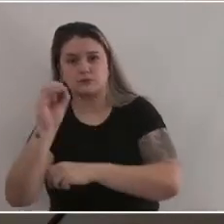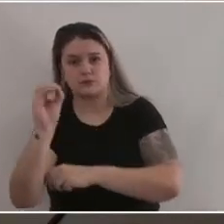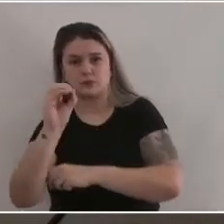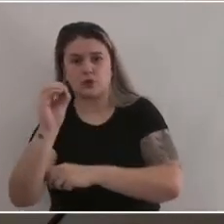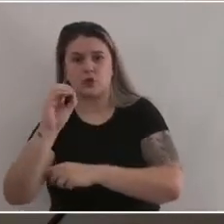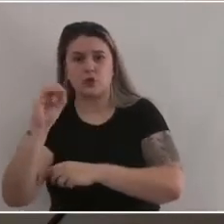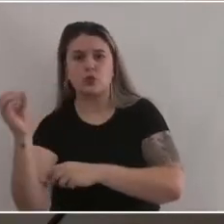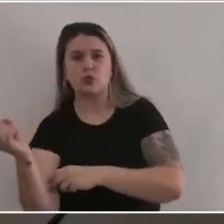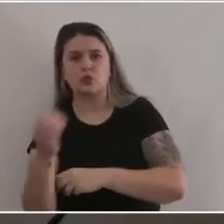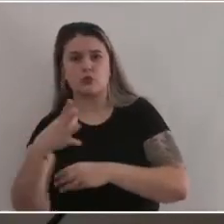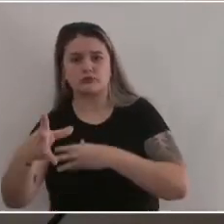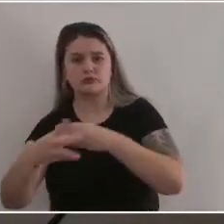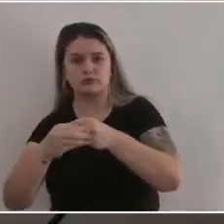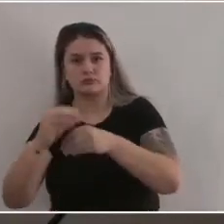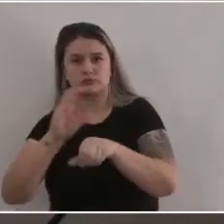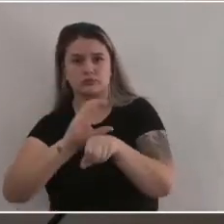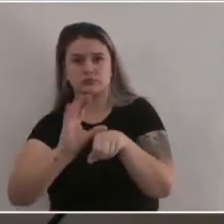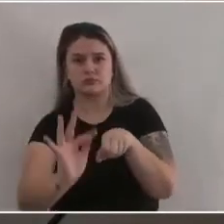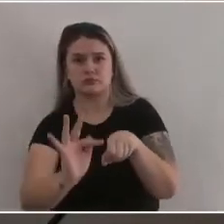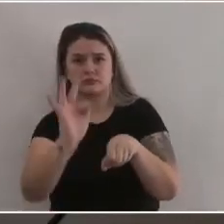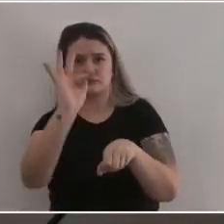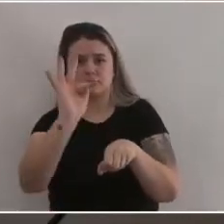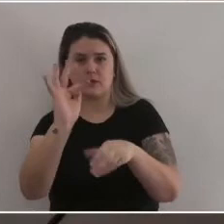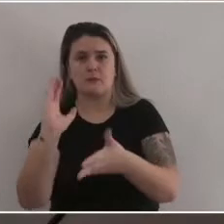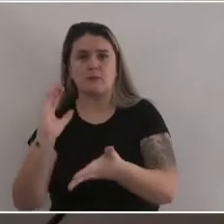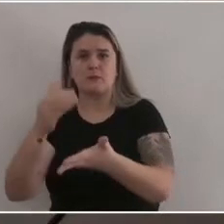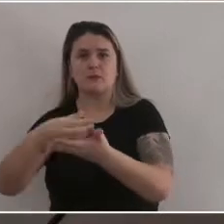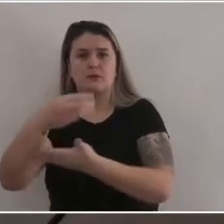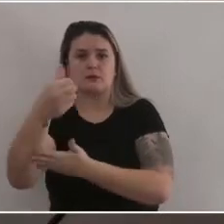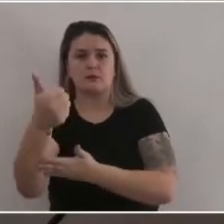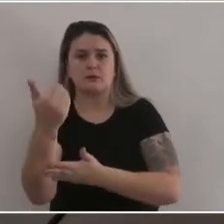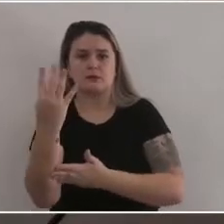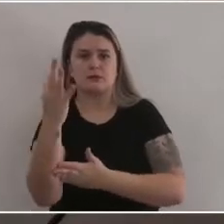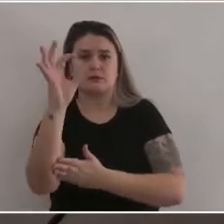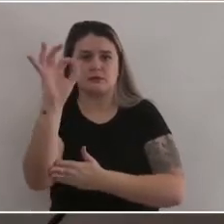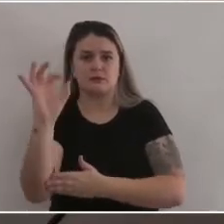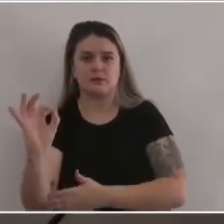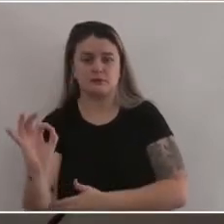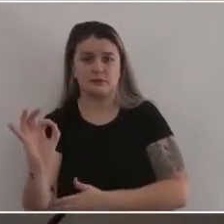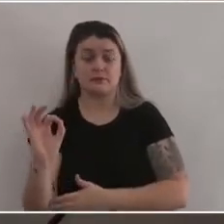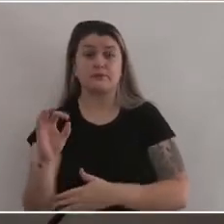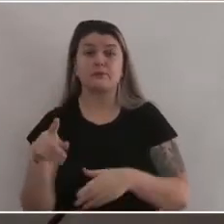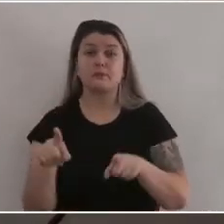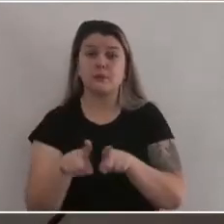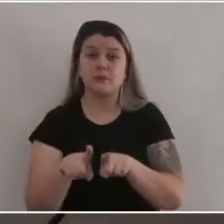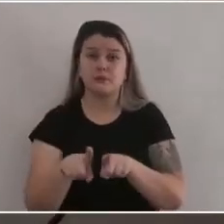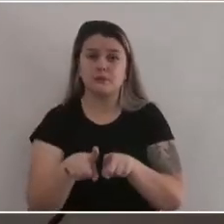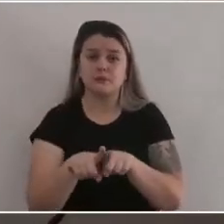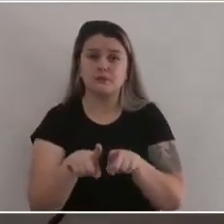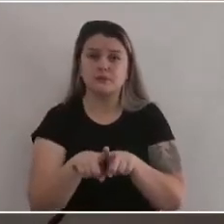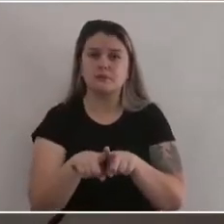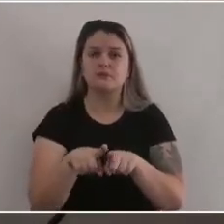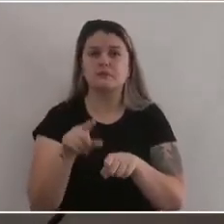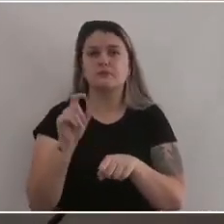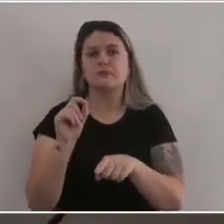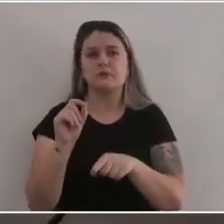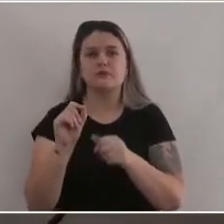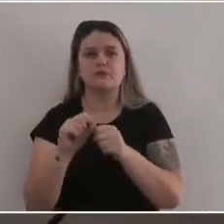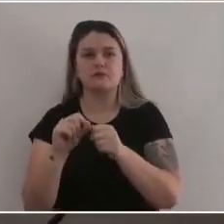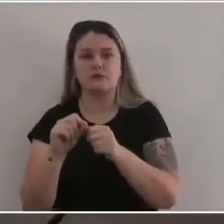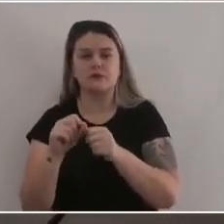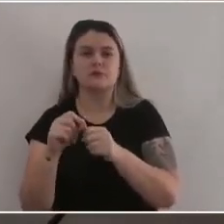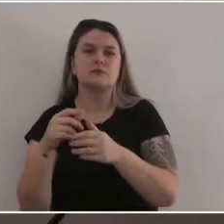nova emenda constitucional, passou a 14%. Além da COSIP, que é feito o encontro de